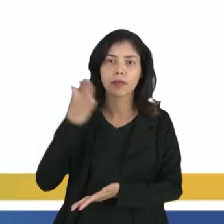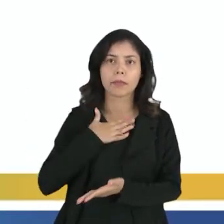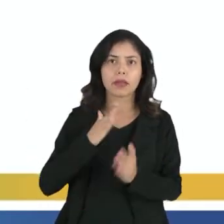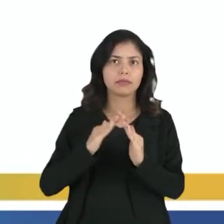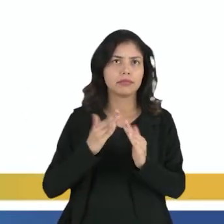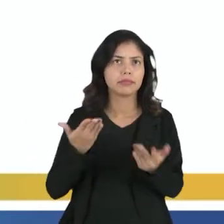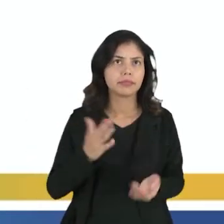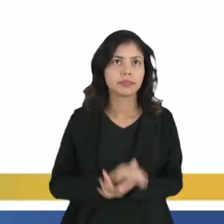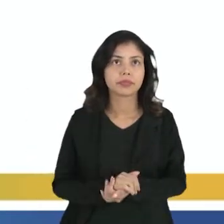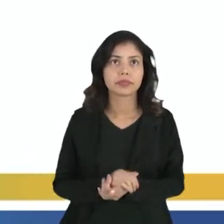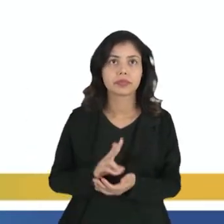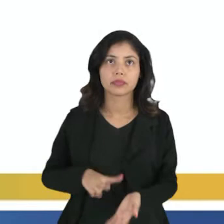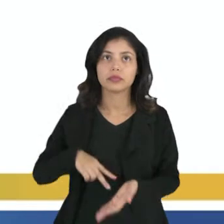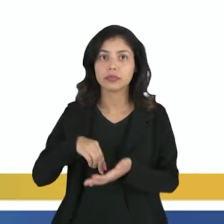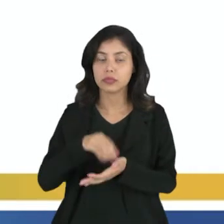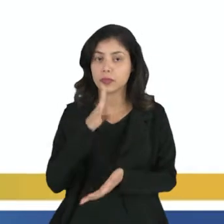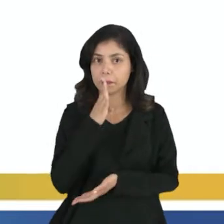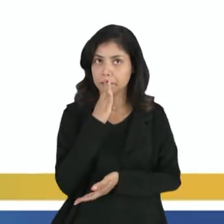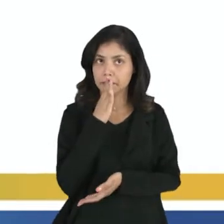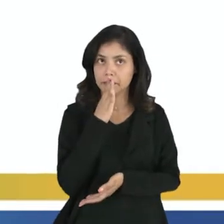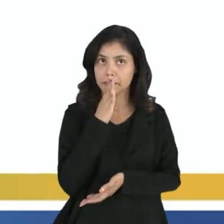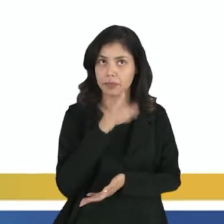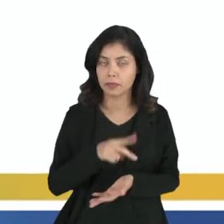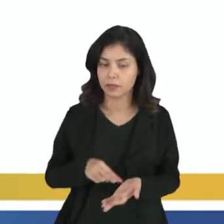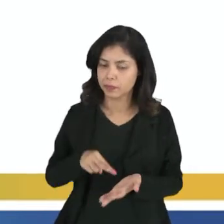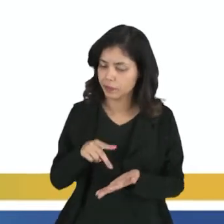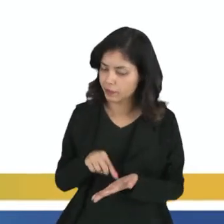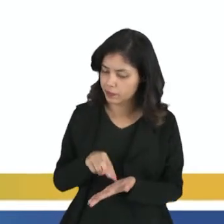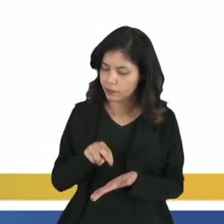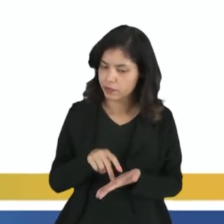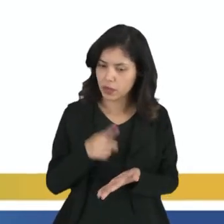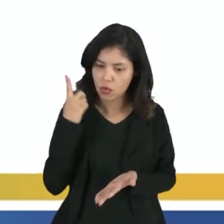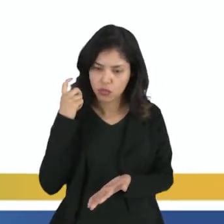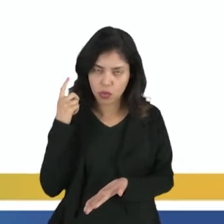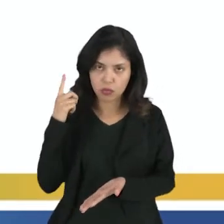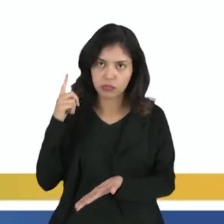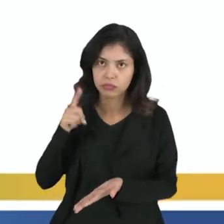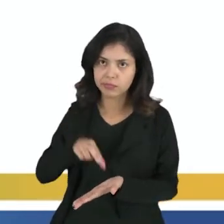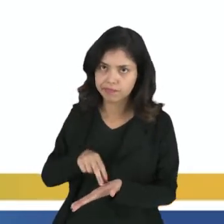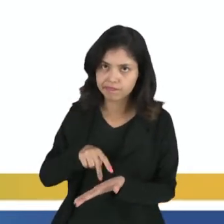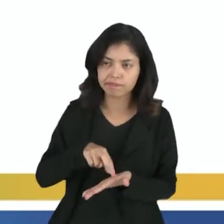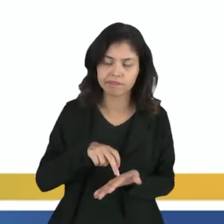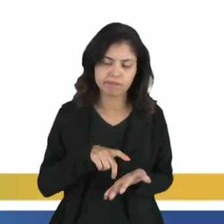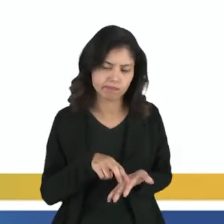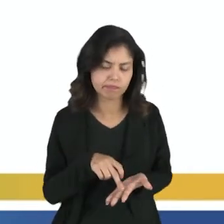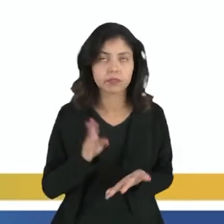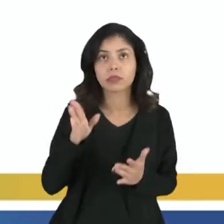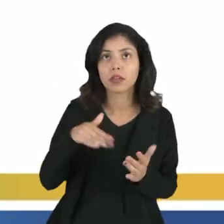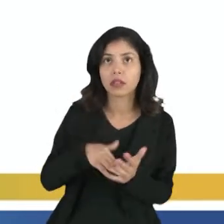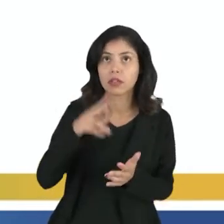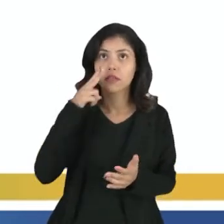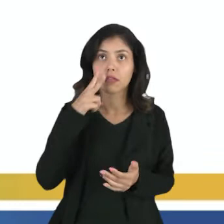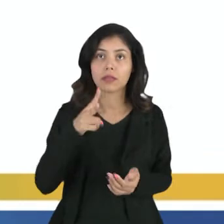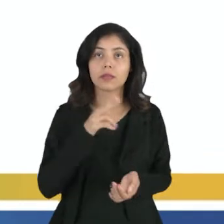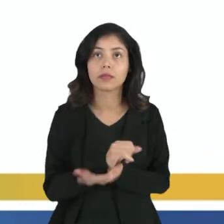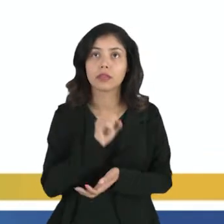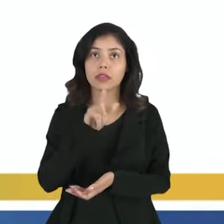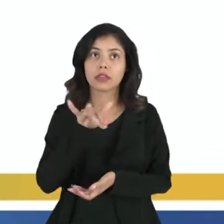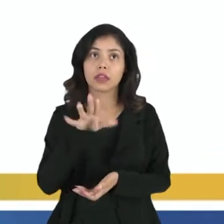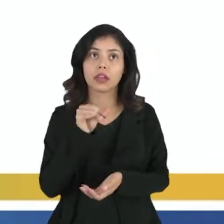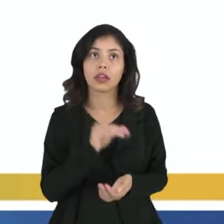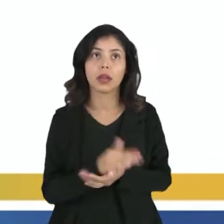casa. Levantei em silêncio e fiquei acompanhando os leves ruídos que vinham lá de fora, até ver uma